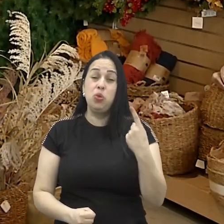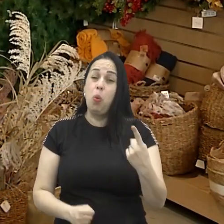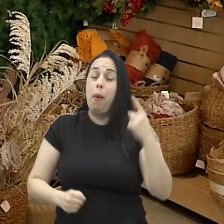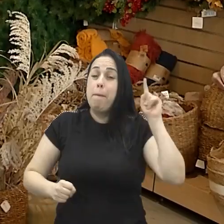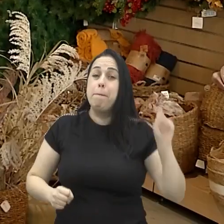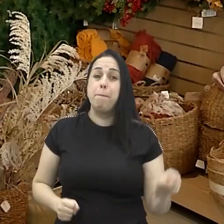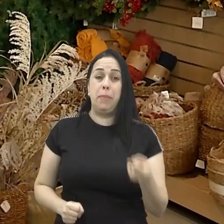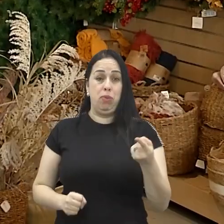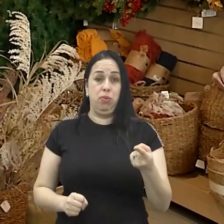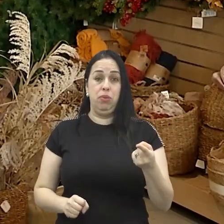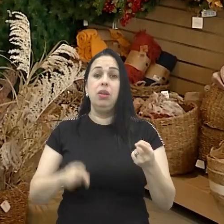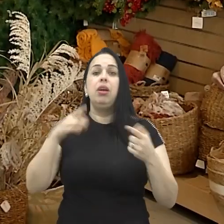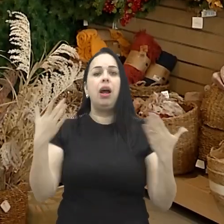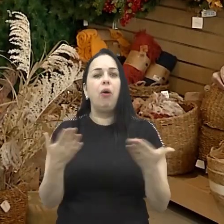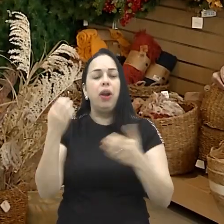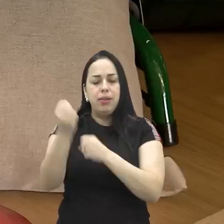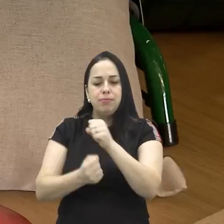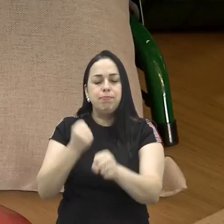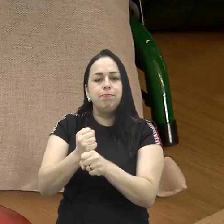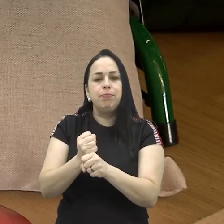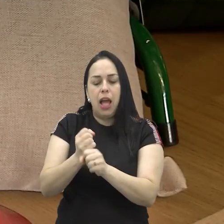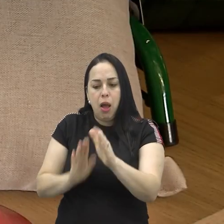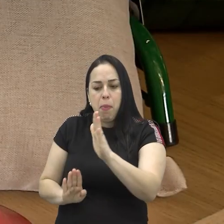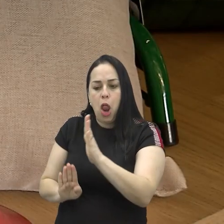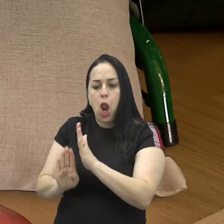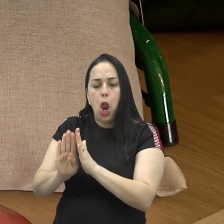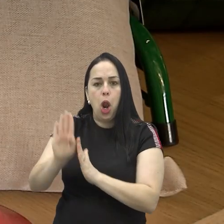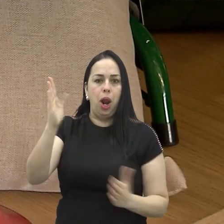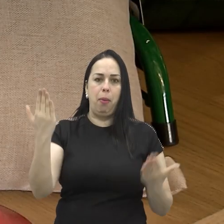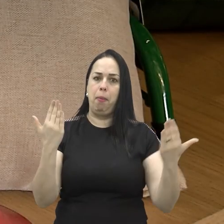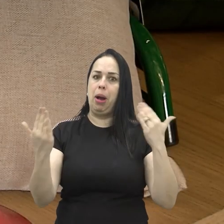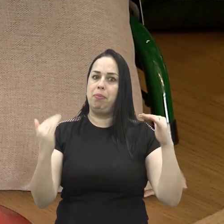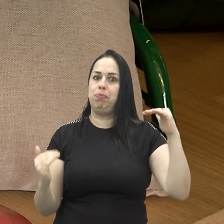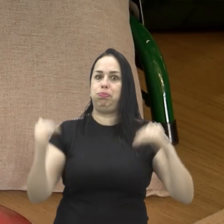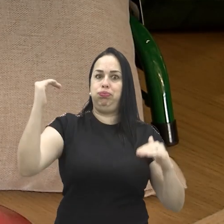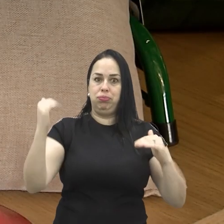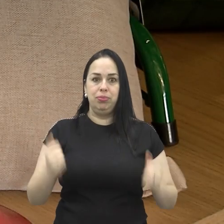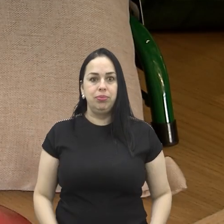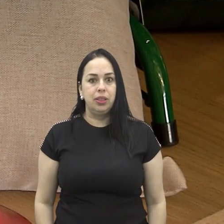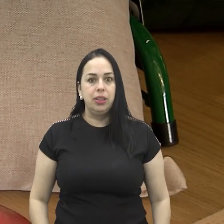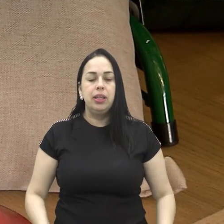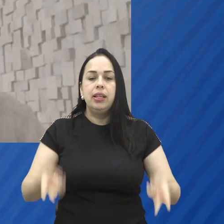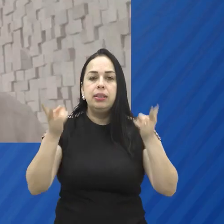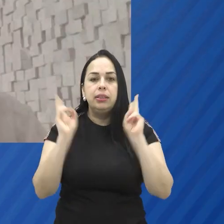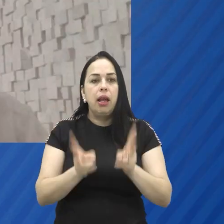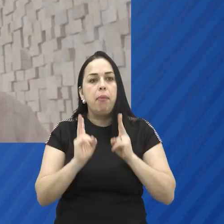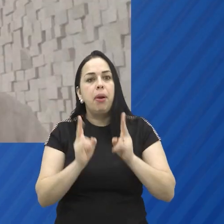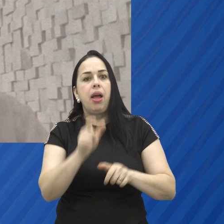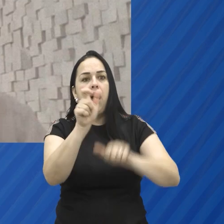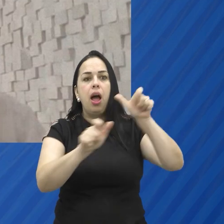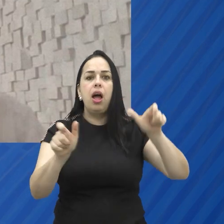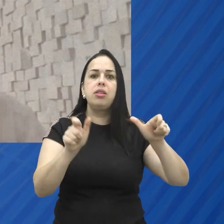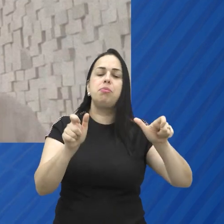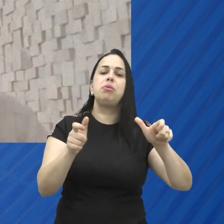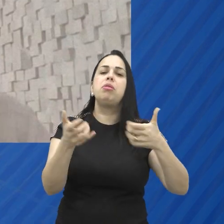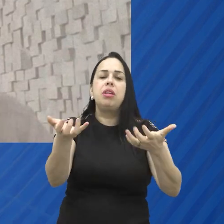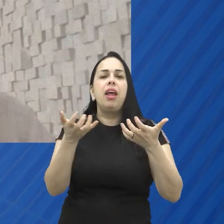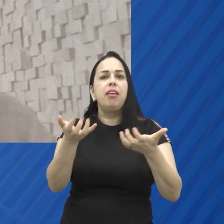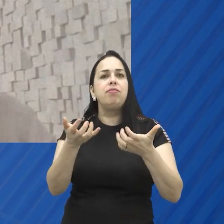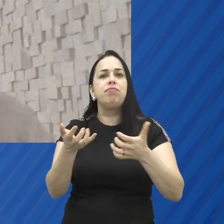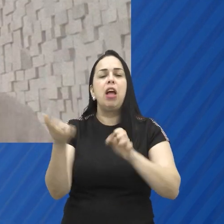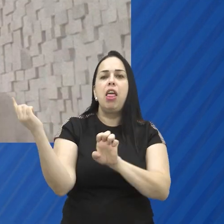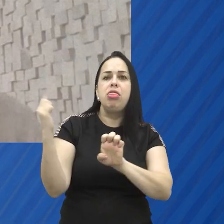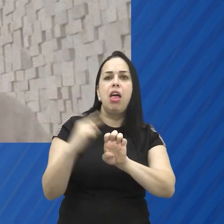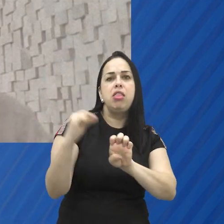21 mil. A expectativa para 2024 é superar os números do ano passado. Cada vez mais pessoas